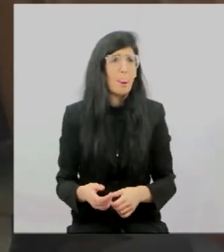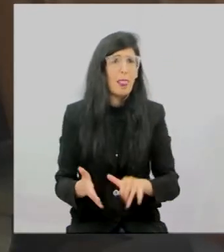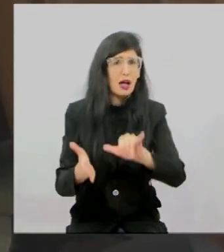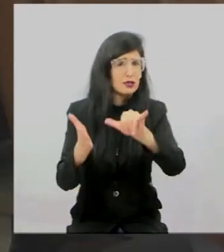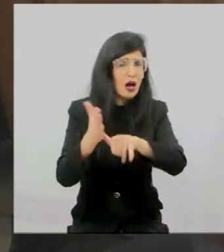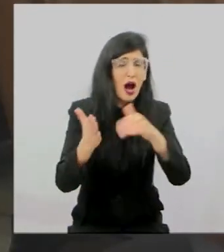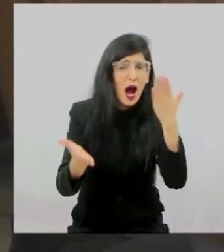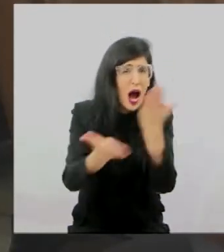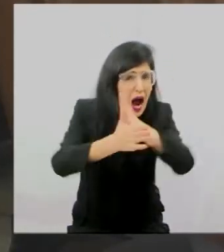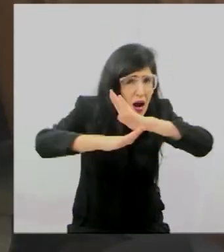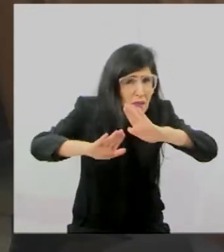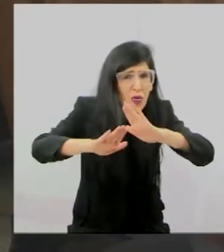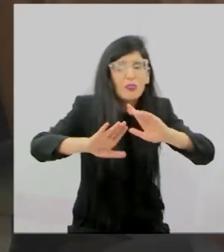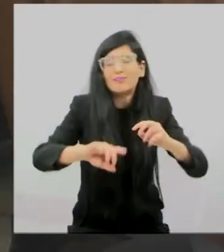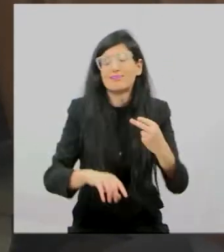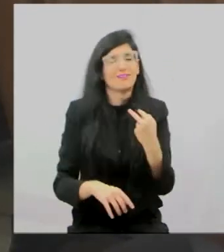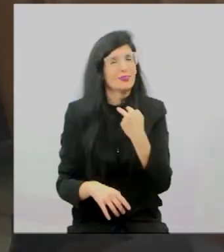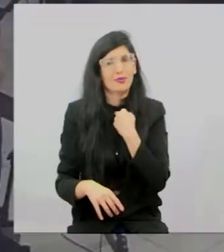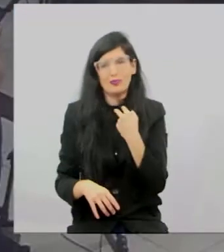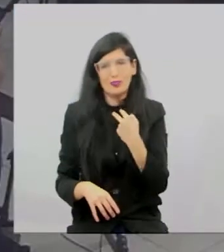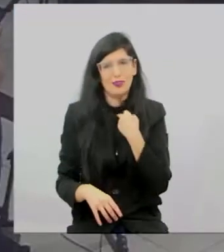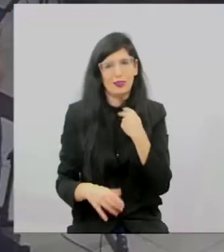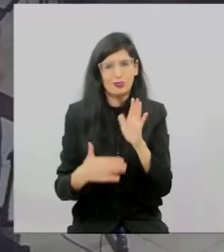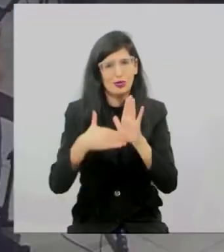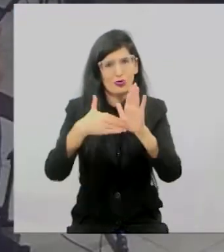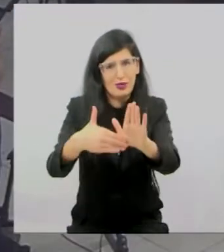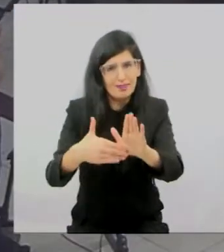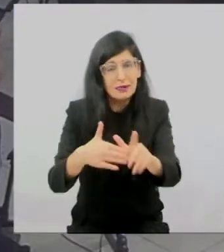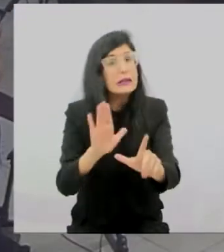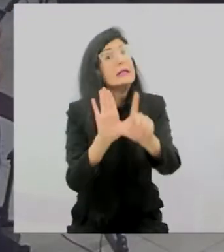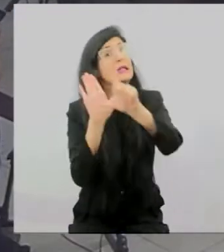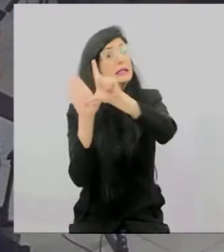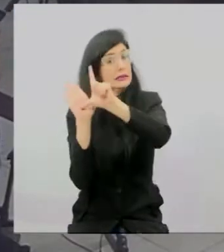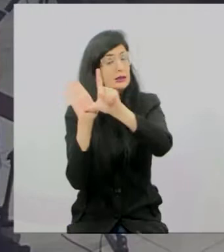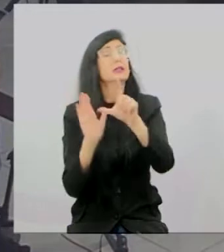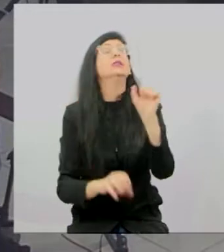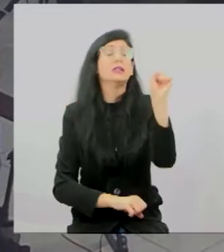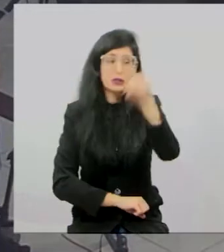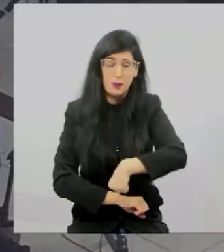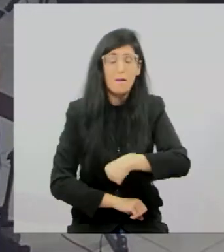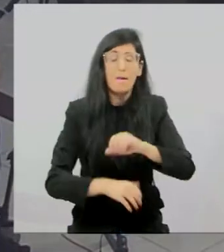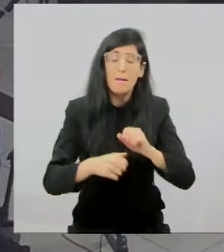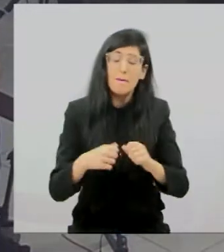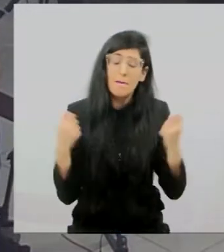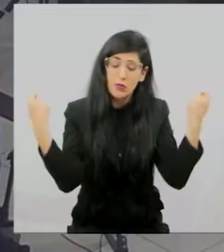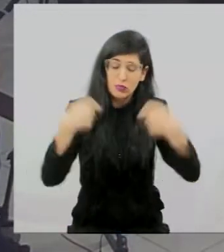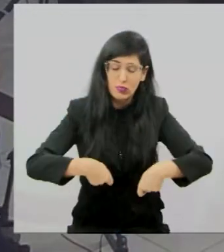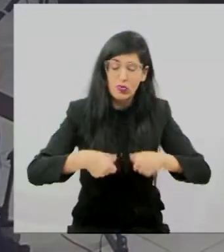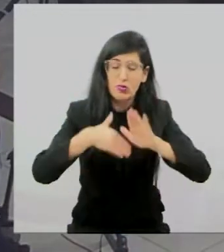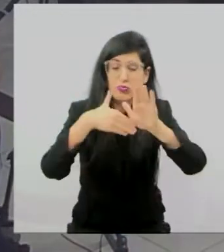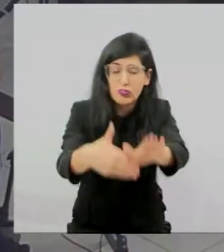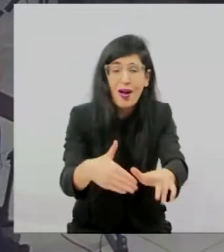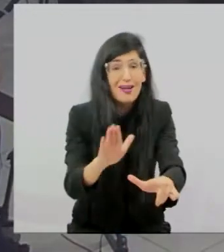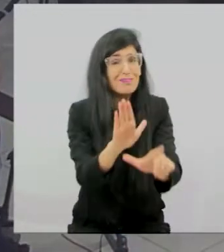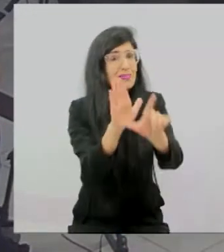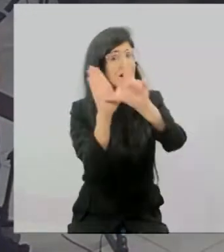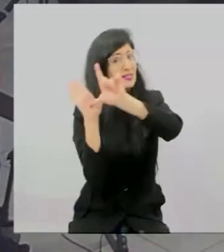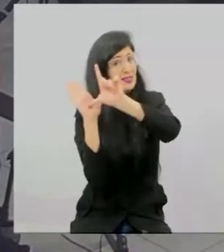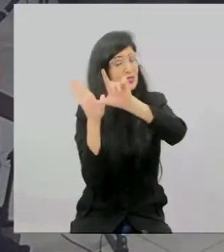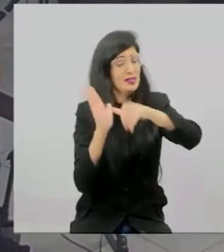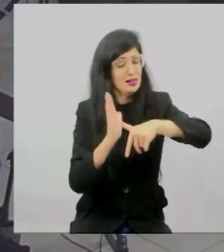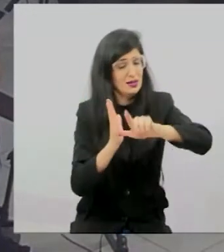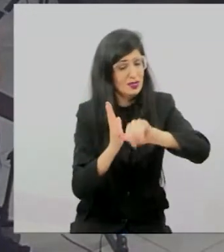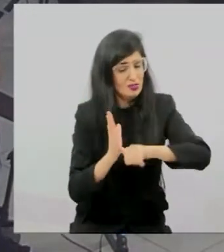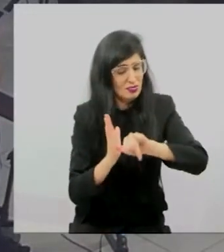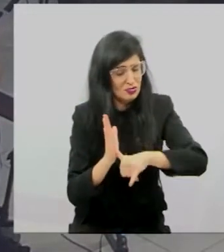participar e colaborar e contribuir. Na verdade, eu também quero contribuir, presidente Abner, e dizer que é uma